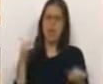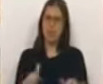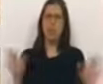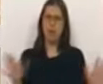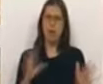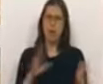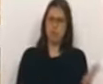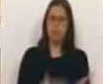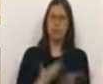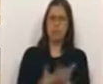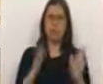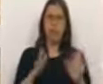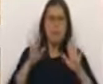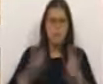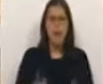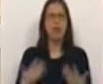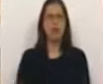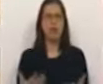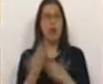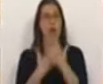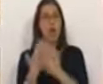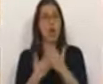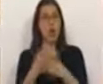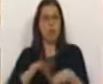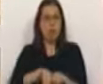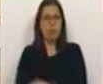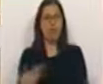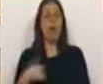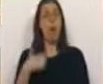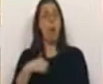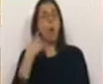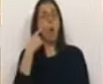Assembleia uma proposta para parar imediatamente este negócio ruinoso. E